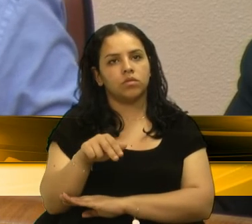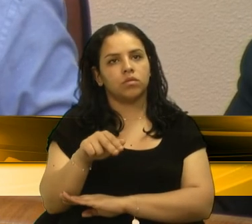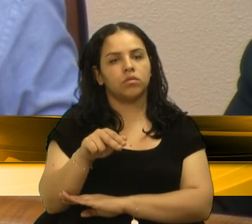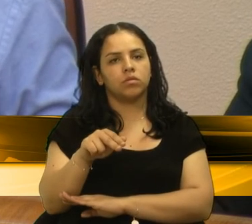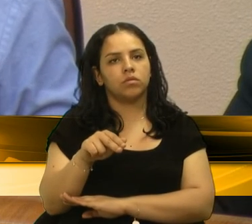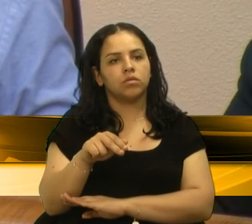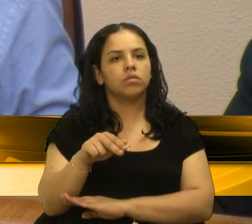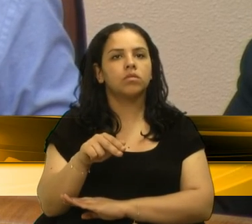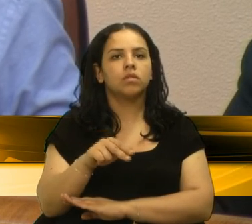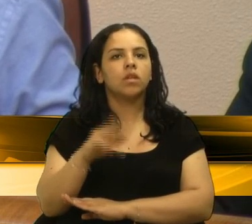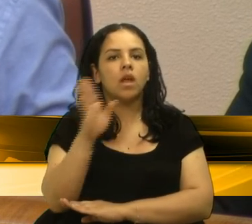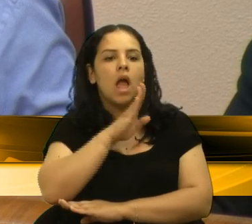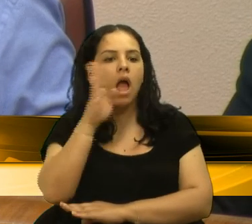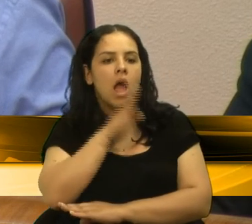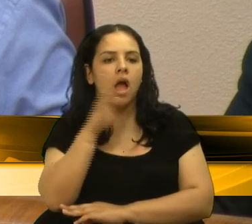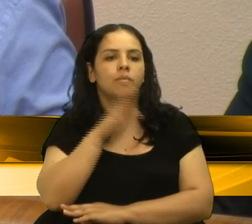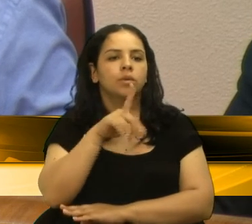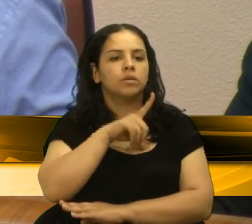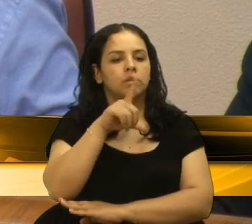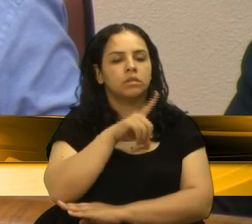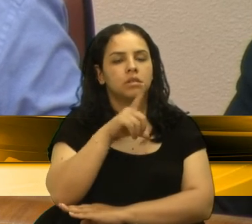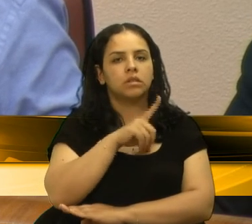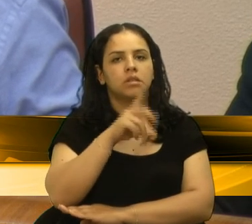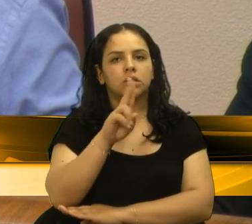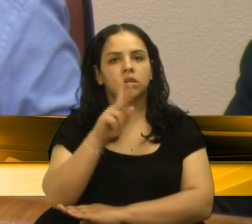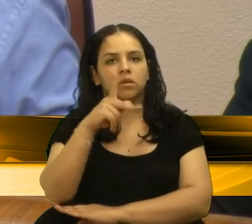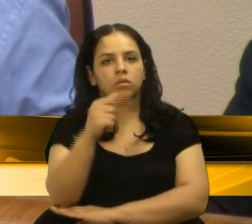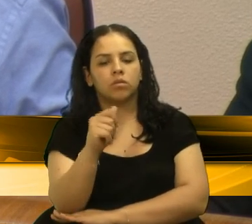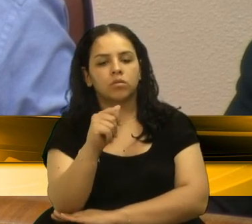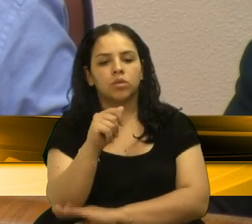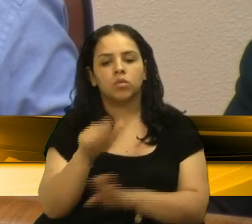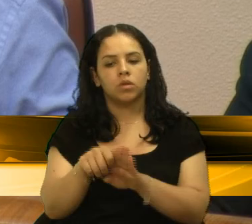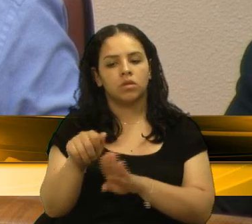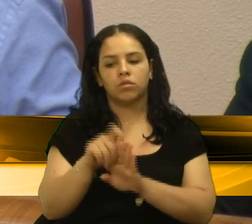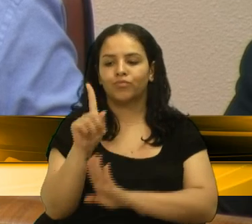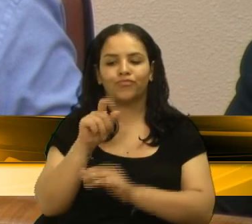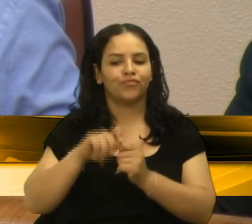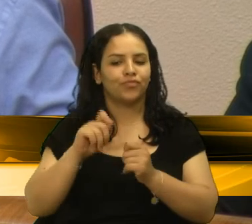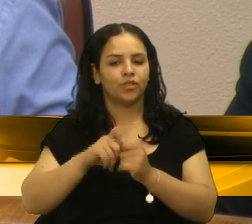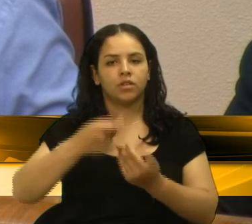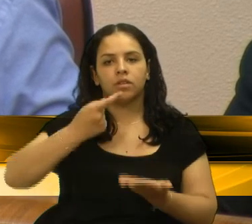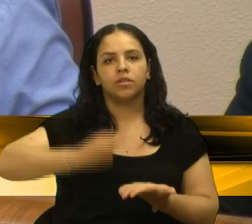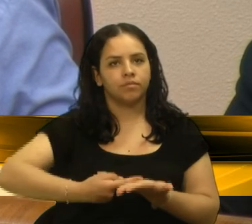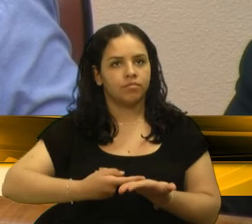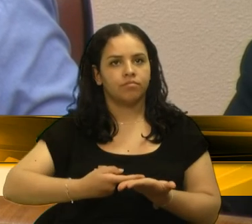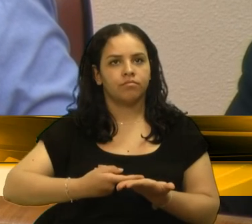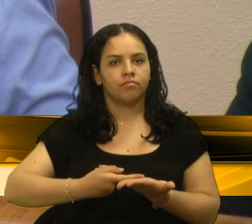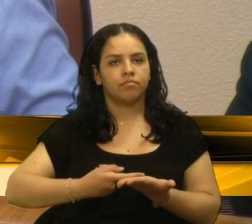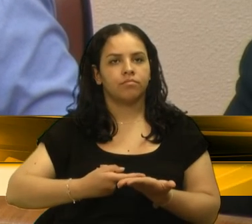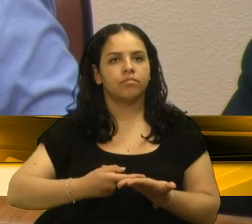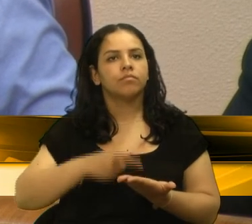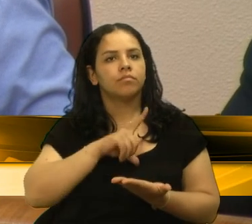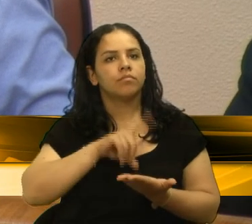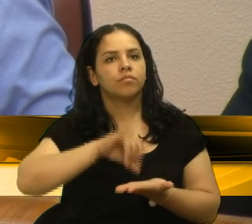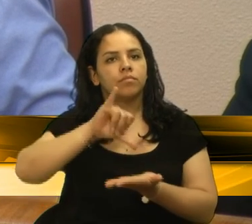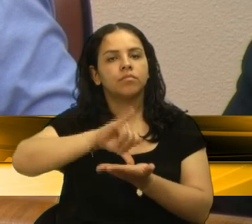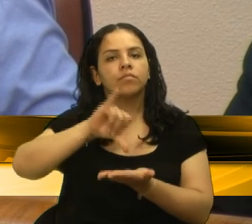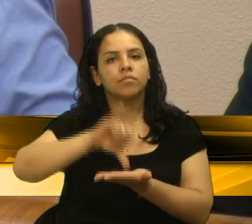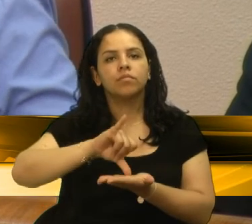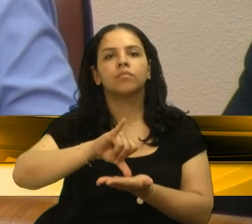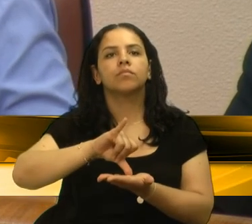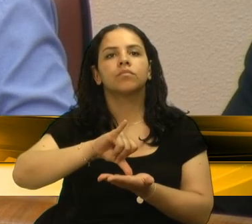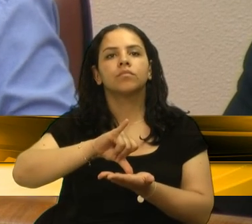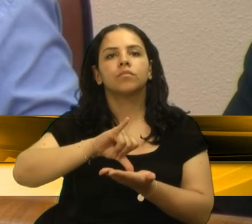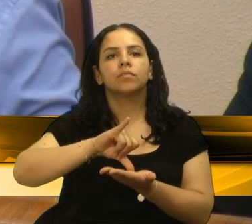é urgência e emergência, além do Conselho não cumprir com a sua obrigação com relação à deliberação da matéria com relação à UPA Central, ele é